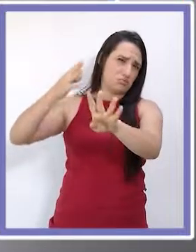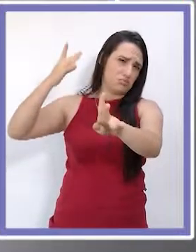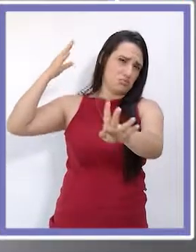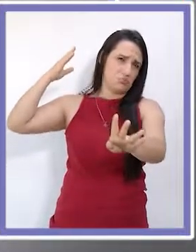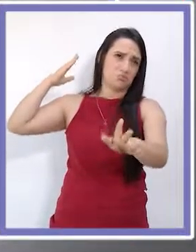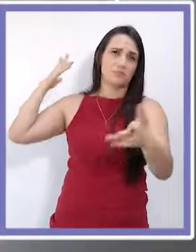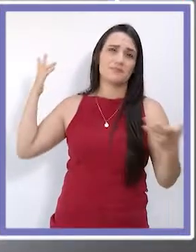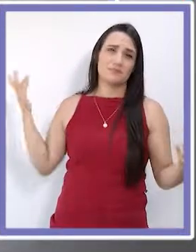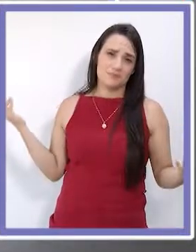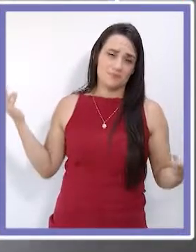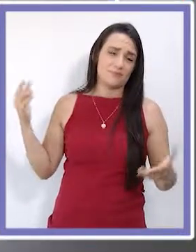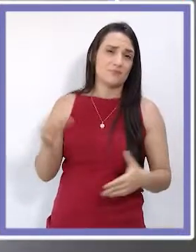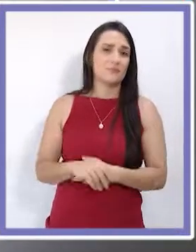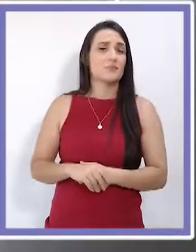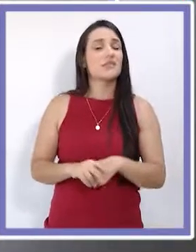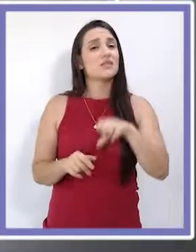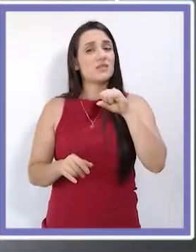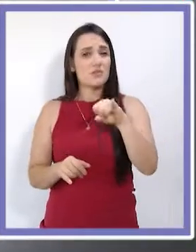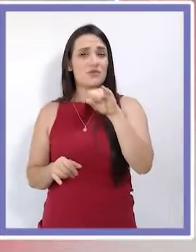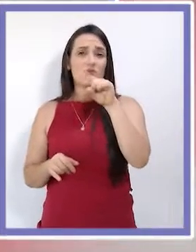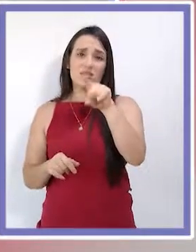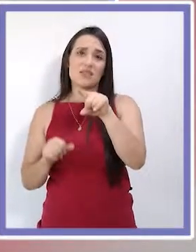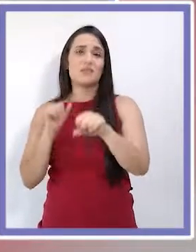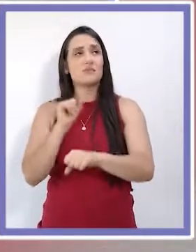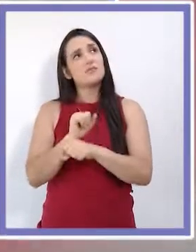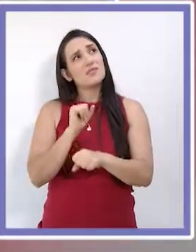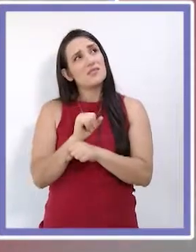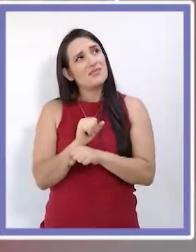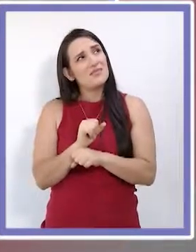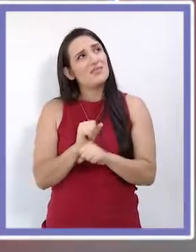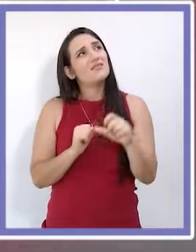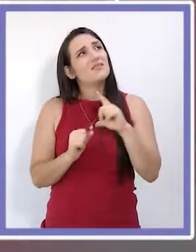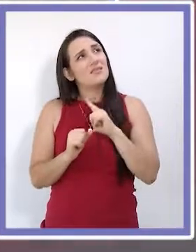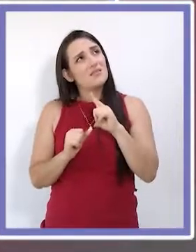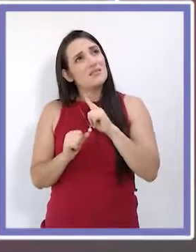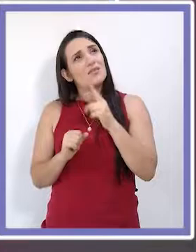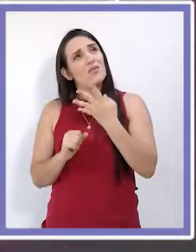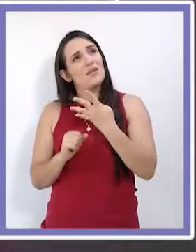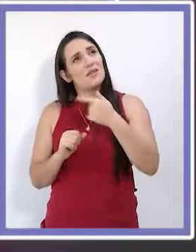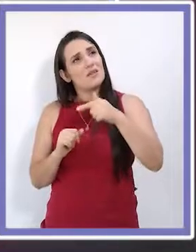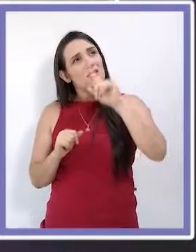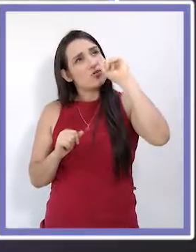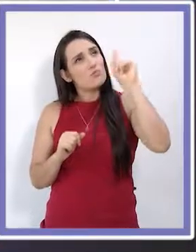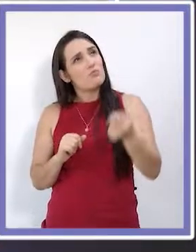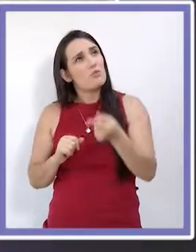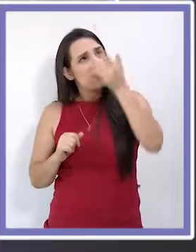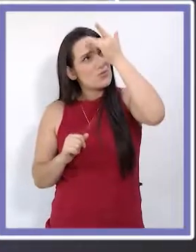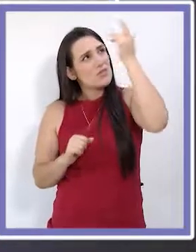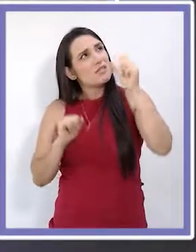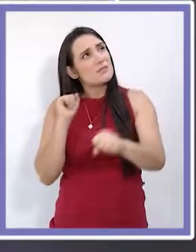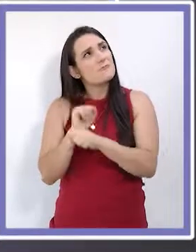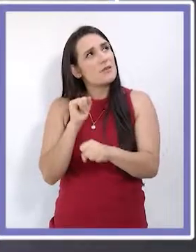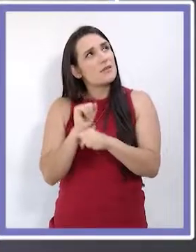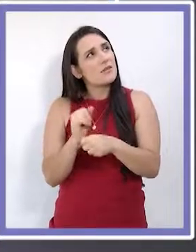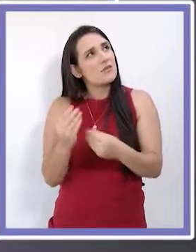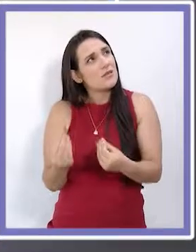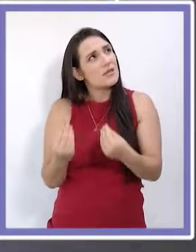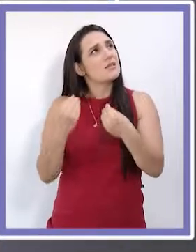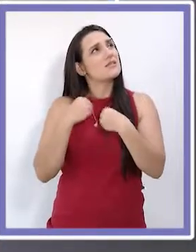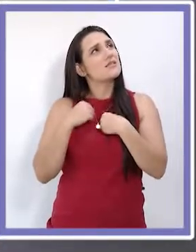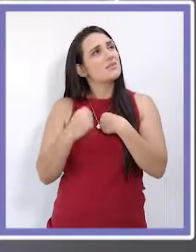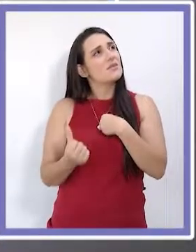muito... até para quem está esperando um órgão, pensar que tem 47 mil pessoas aguardando dá